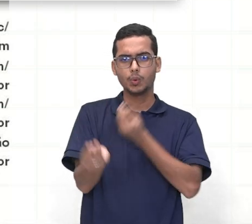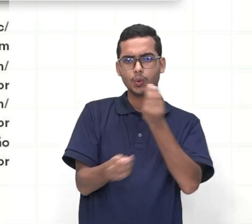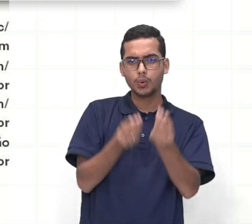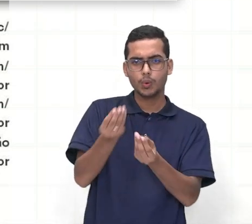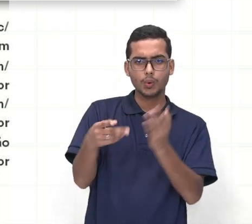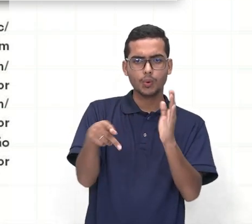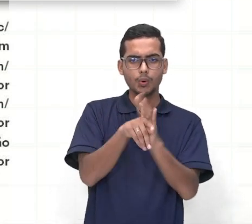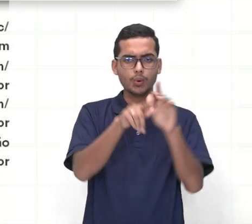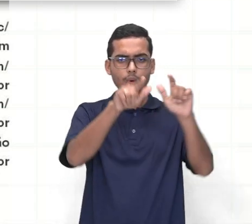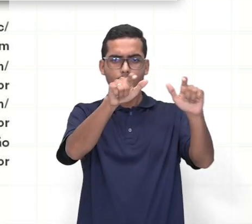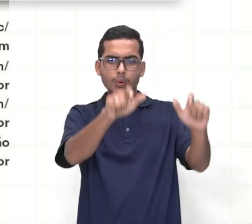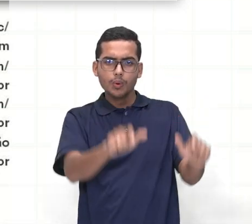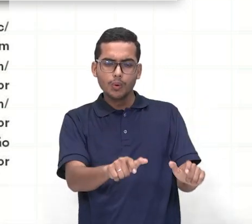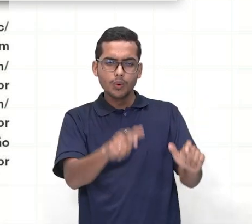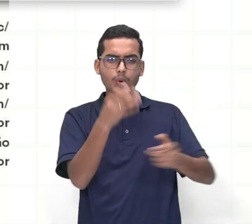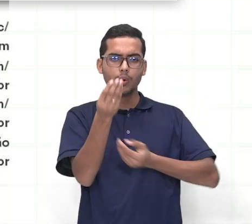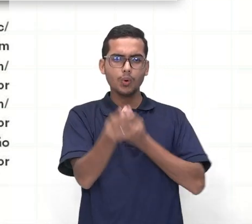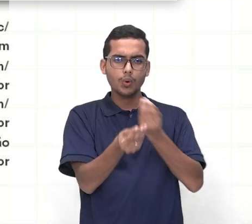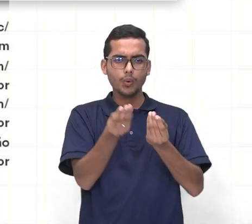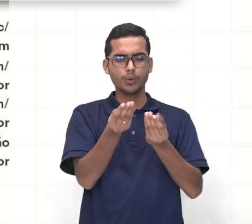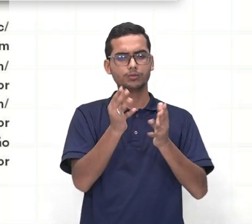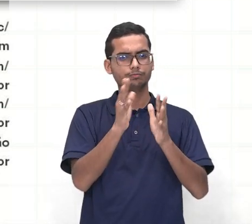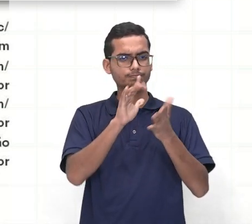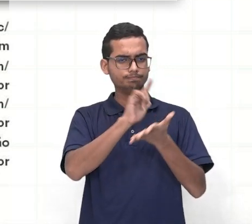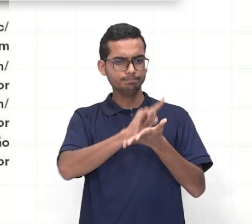vai ser eliminado